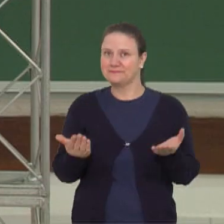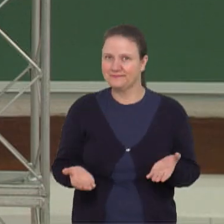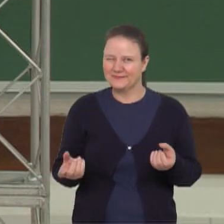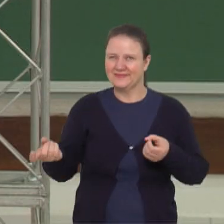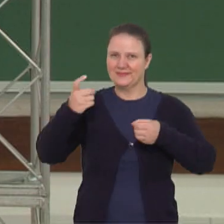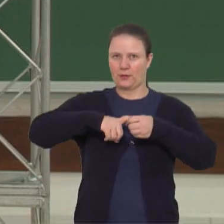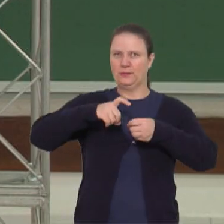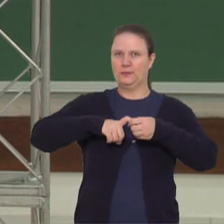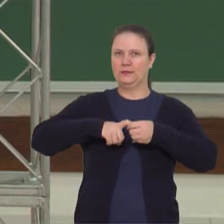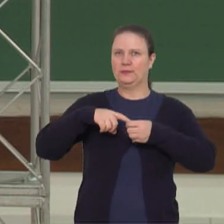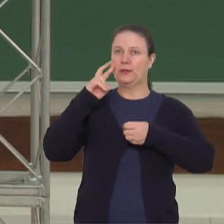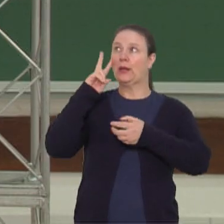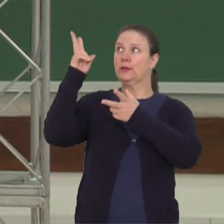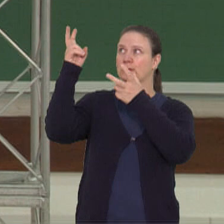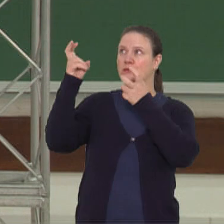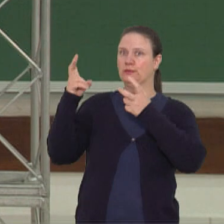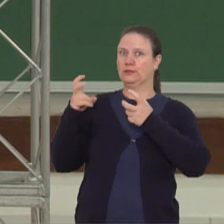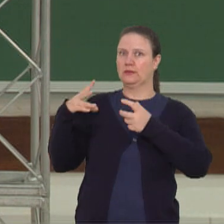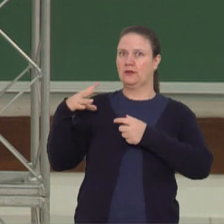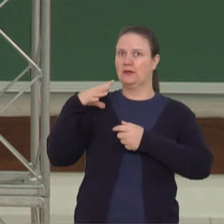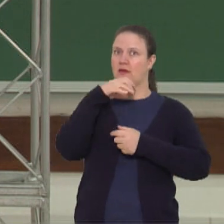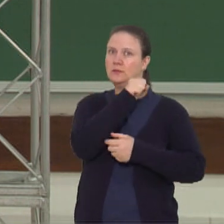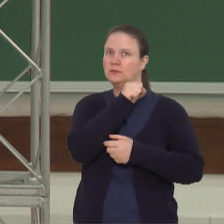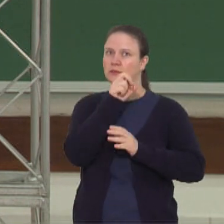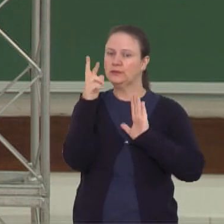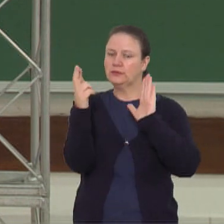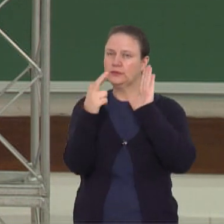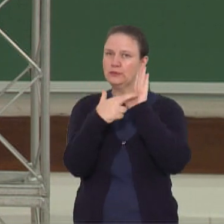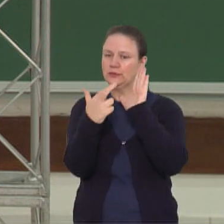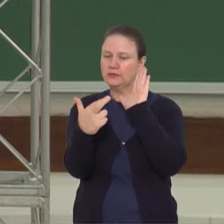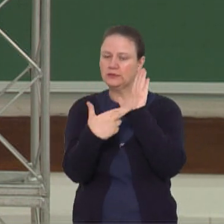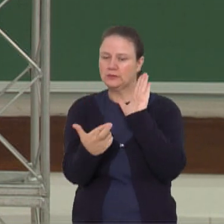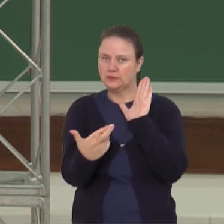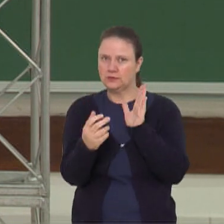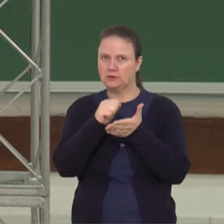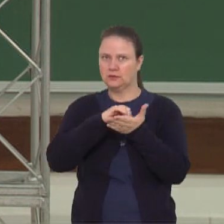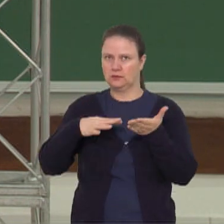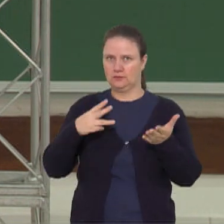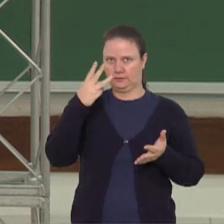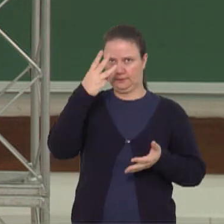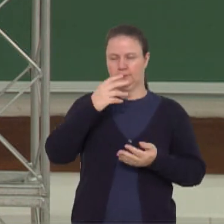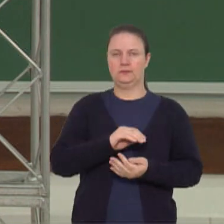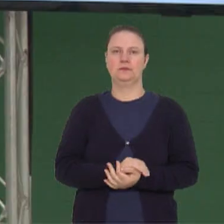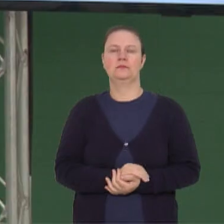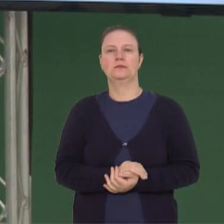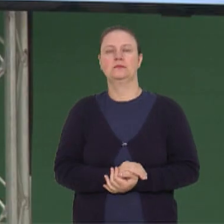Estamos de volta. Vamos rapidamente para as respostas da atividade 3.